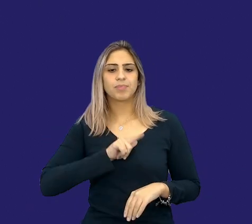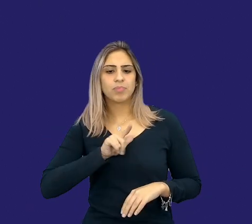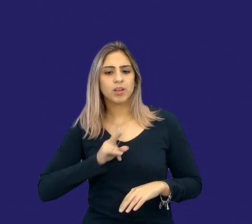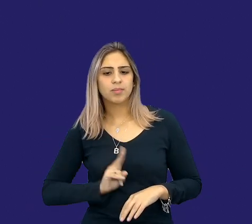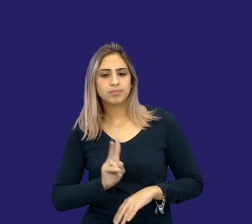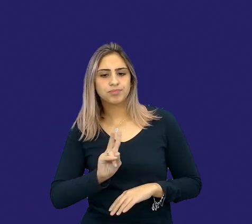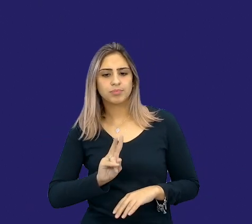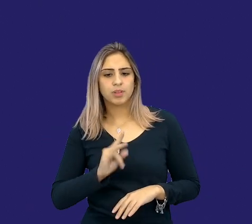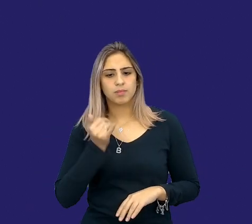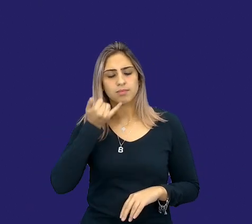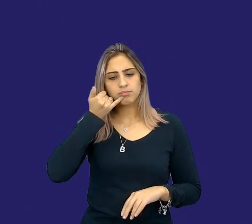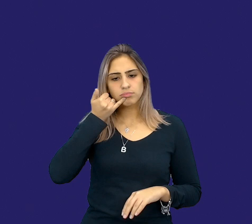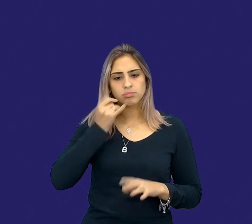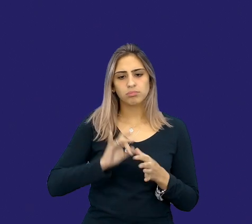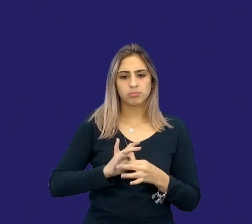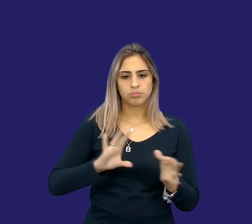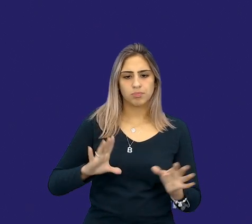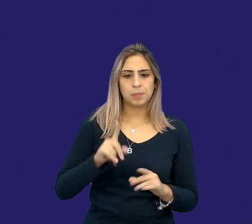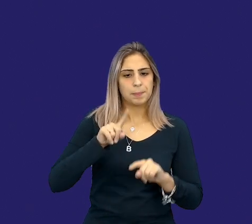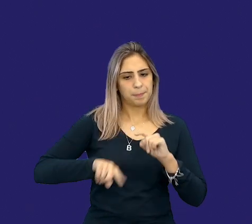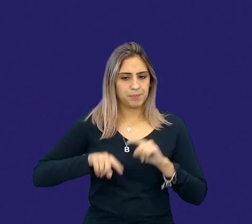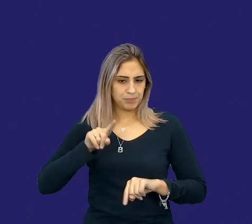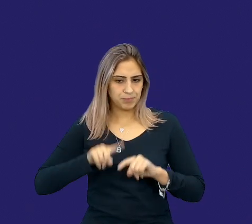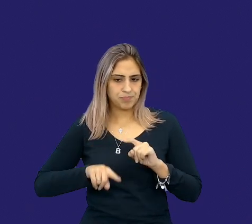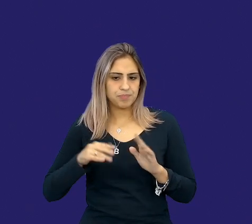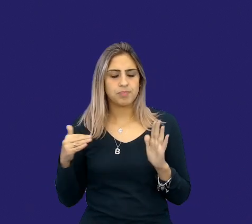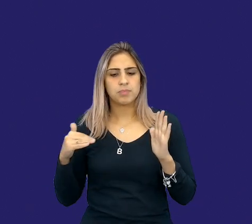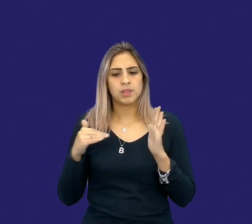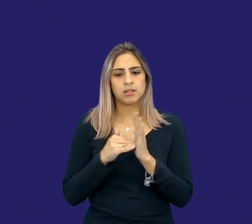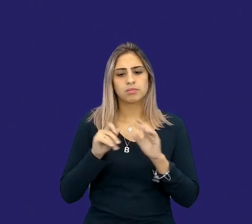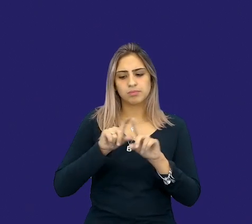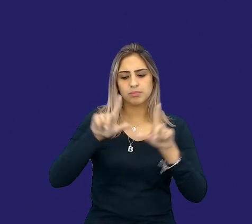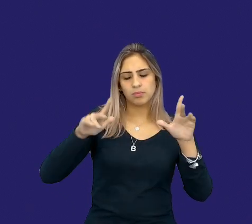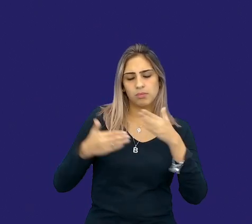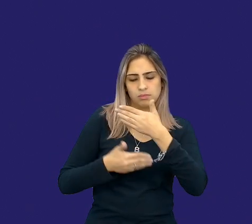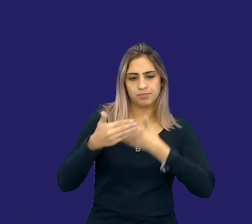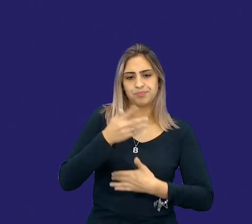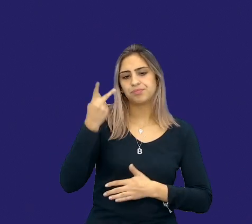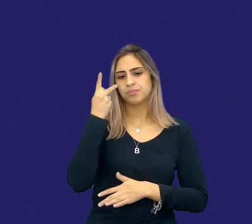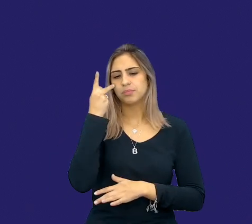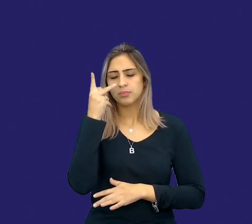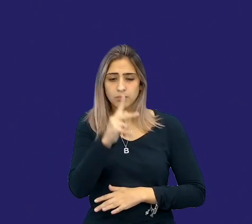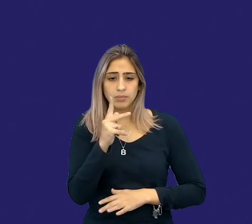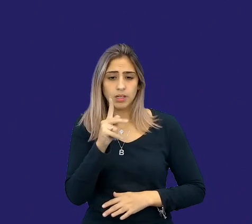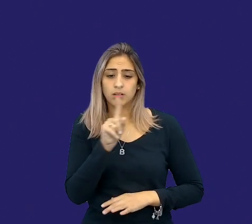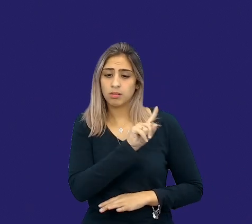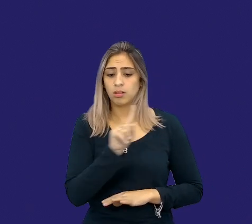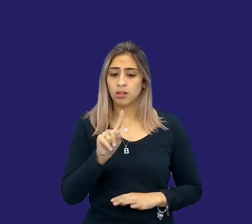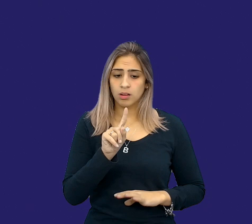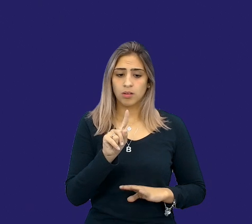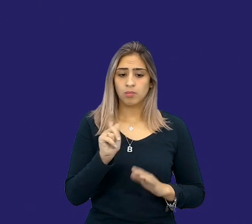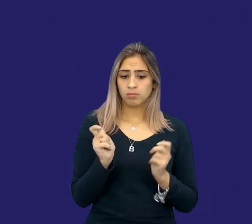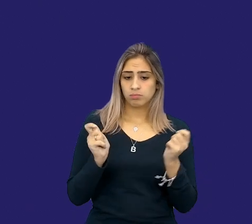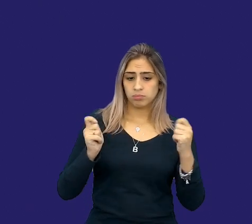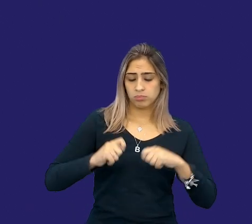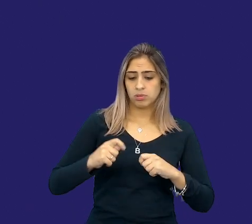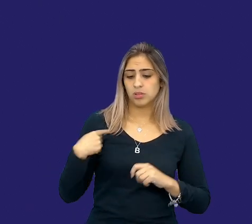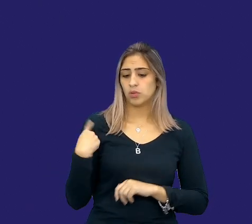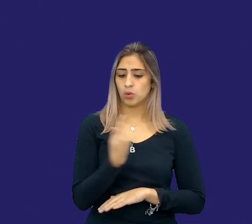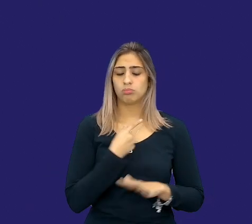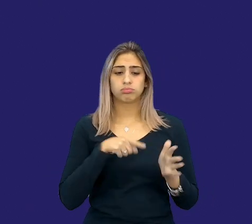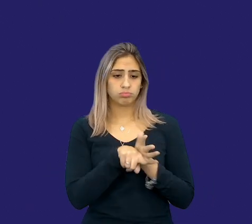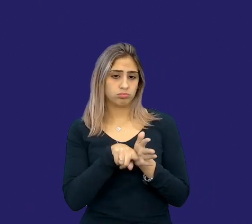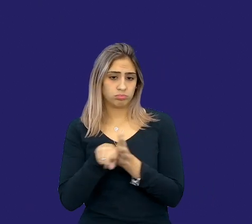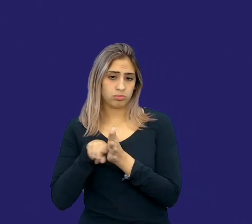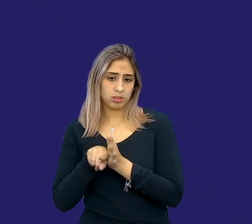mesmo dispositivo, o material e a tela. Então, para que isso não impossibilite a nossa análise